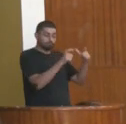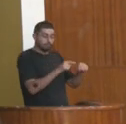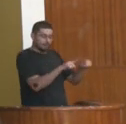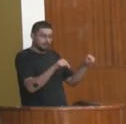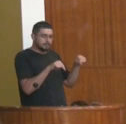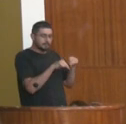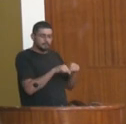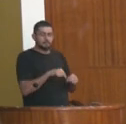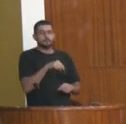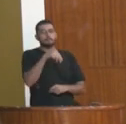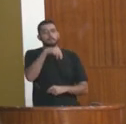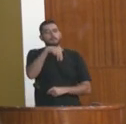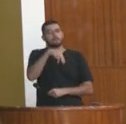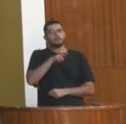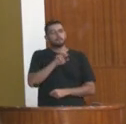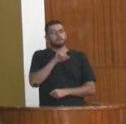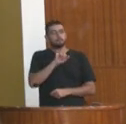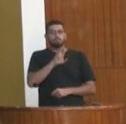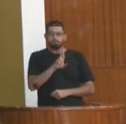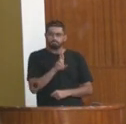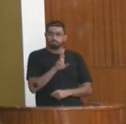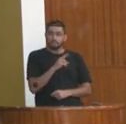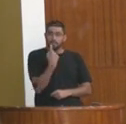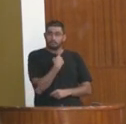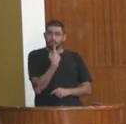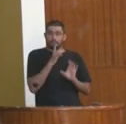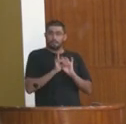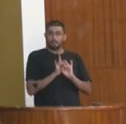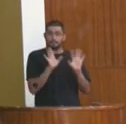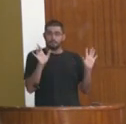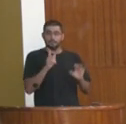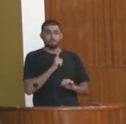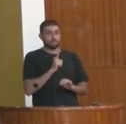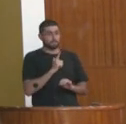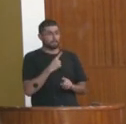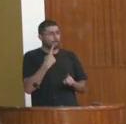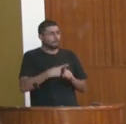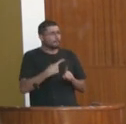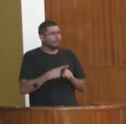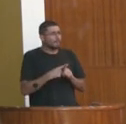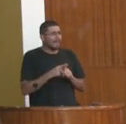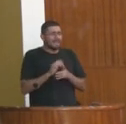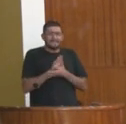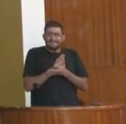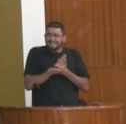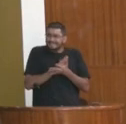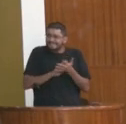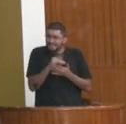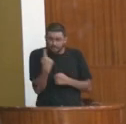Muni Neto, que sempre estaremos à disposição. Até porque nada sobre nós sem nós.